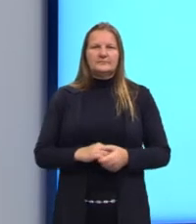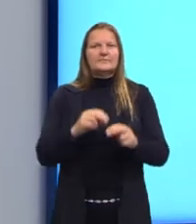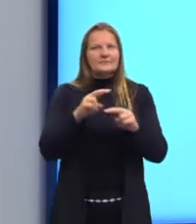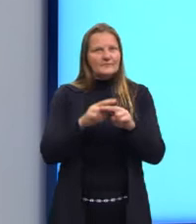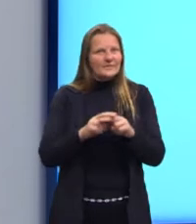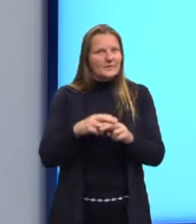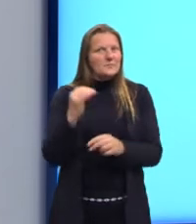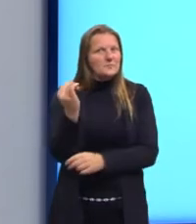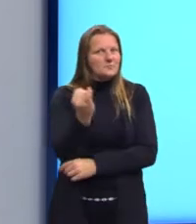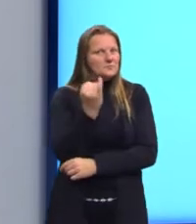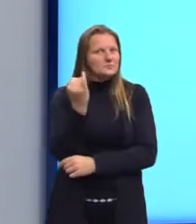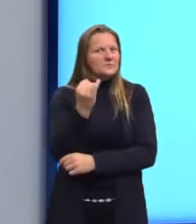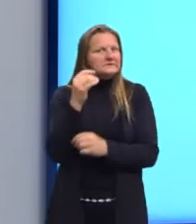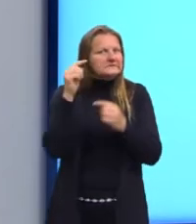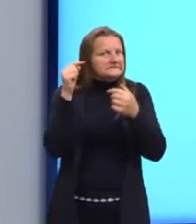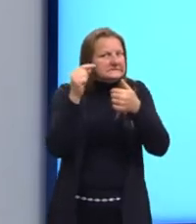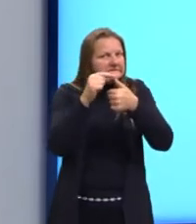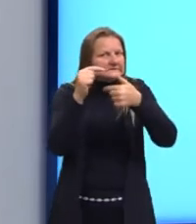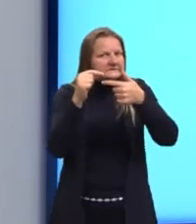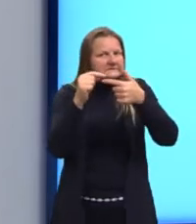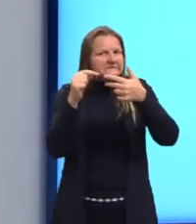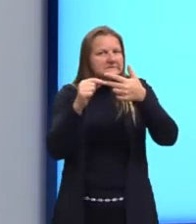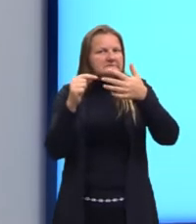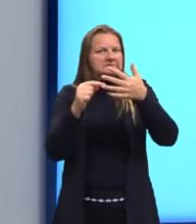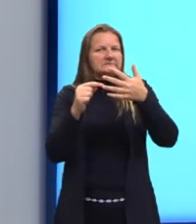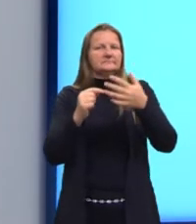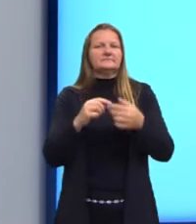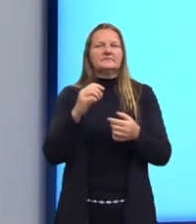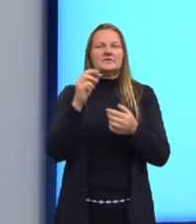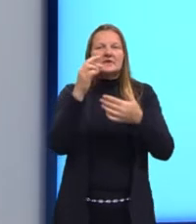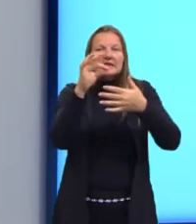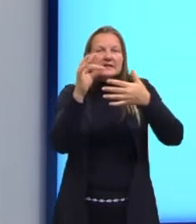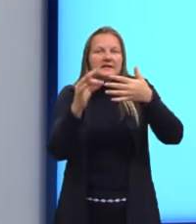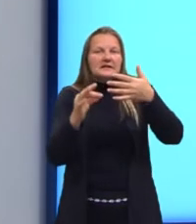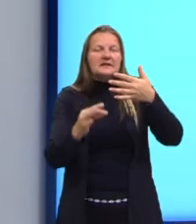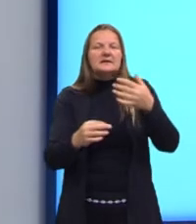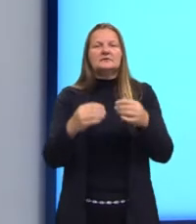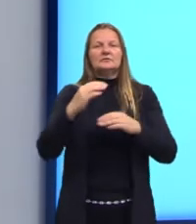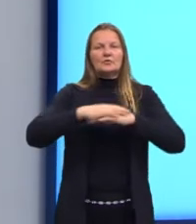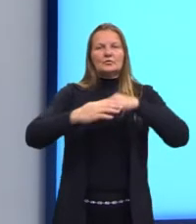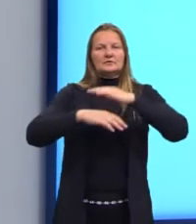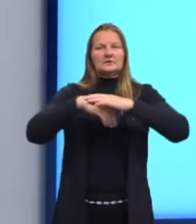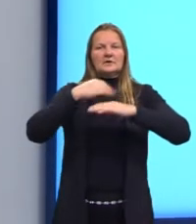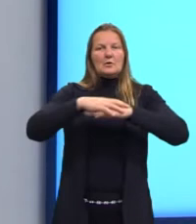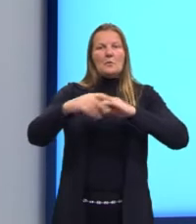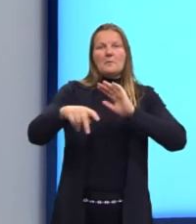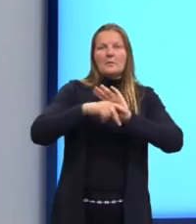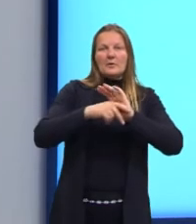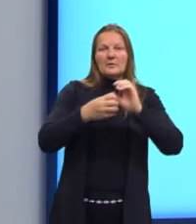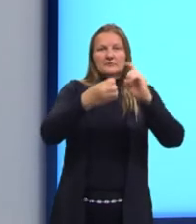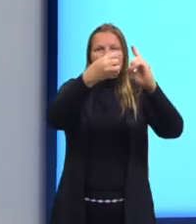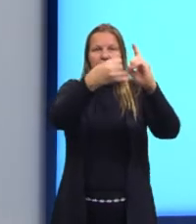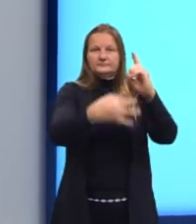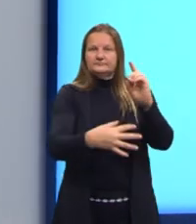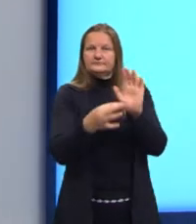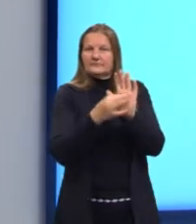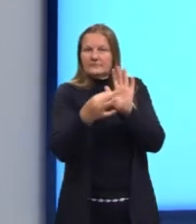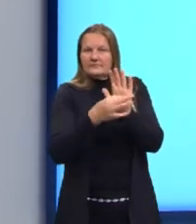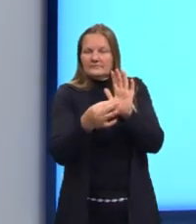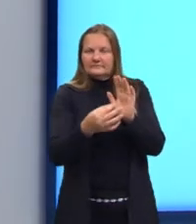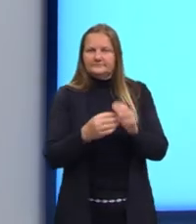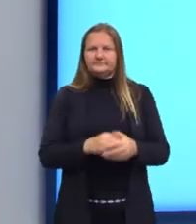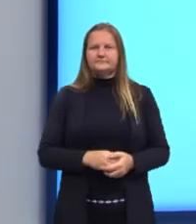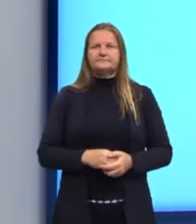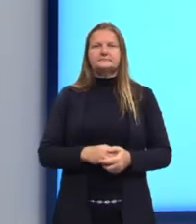no meu texto para minha informação a minha construção de dissertar e argumentar Então